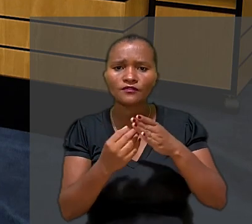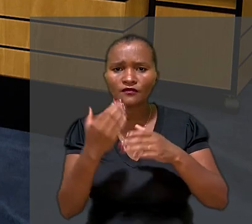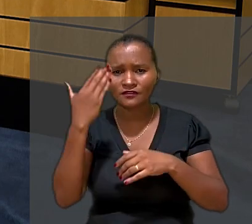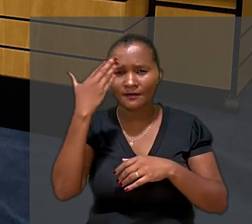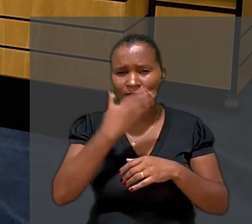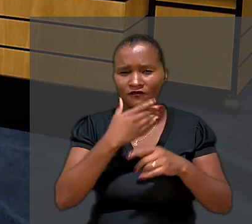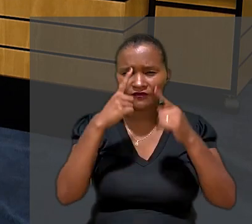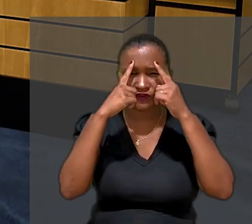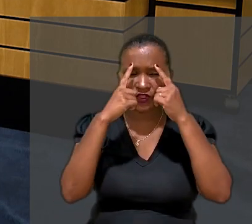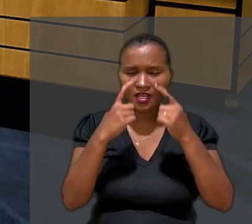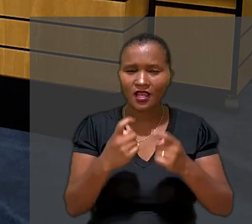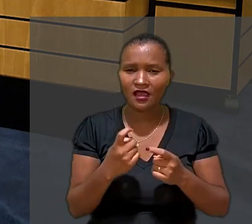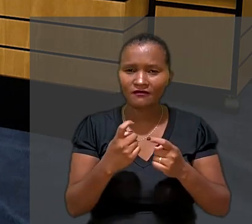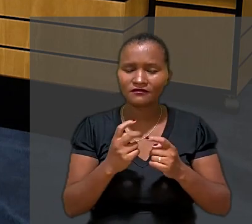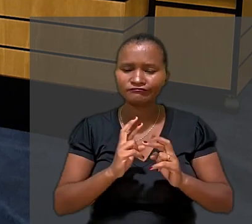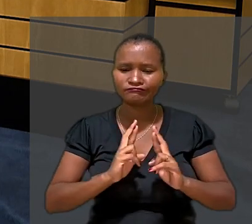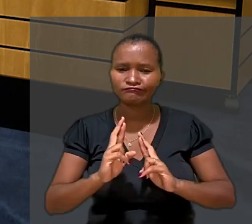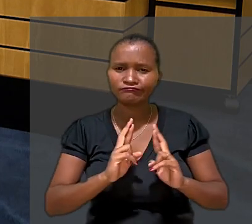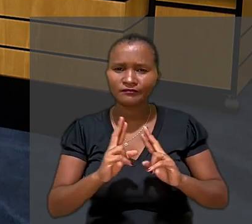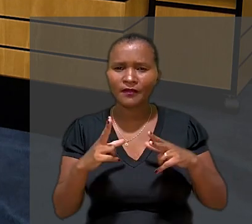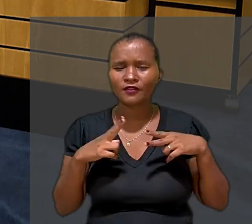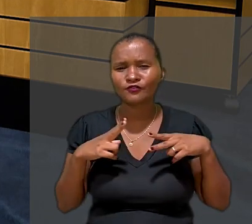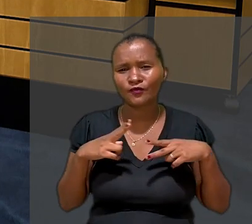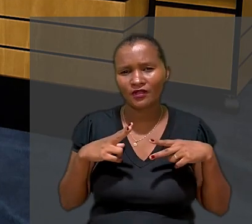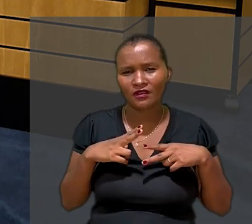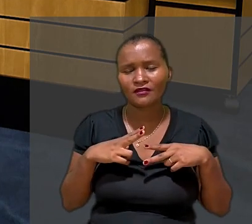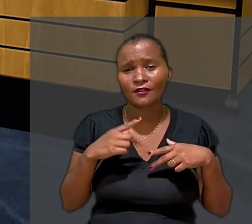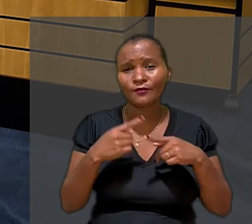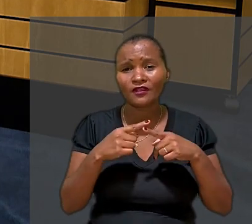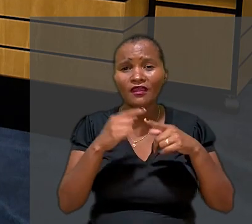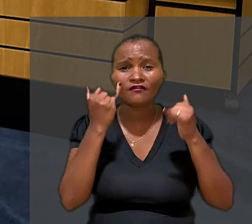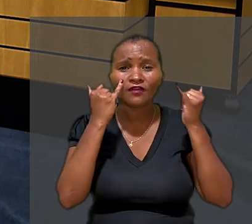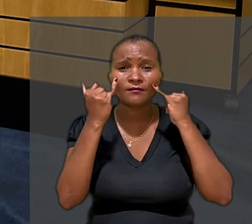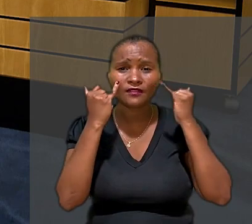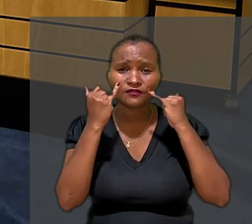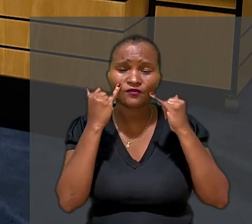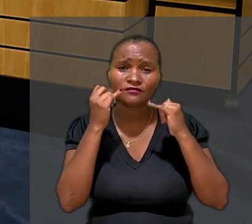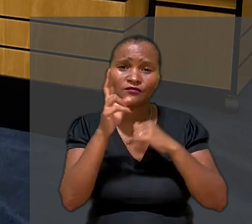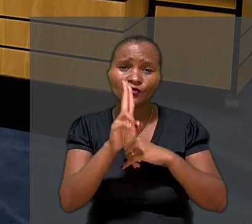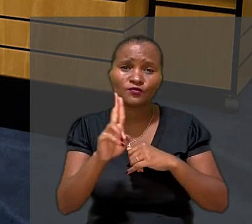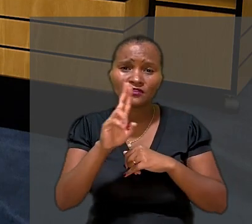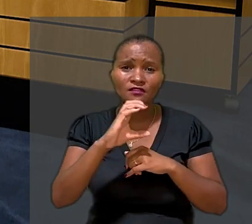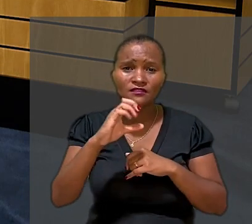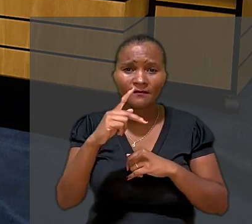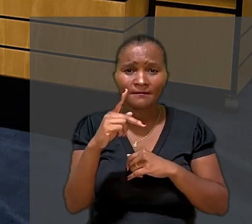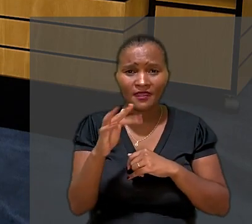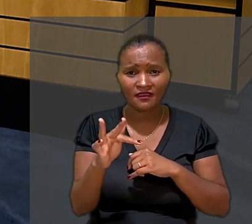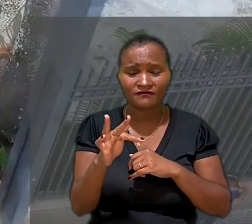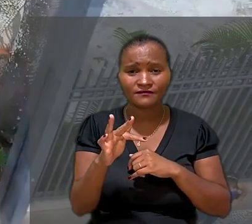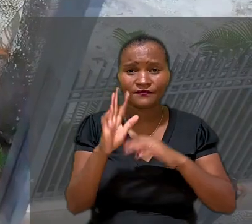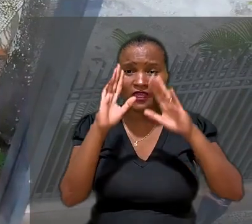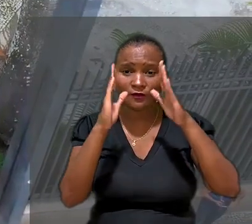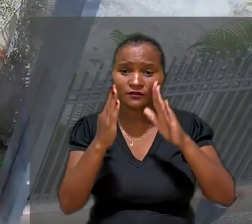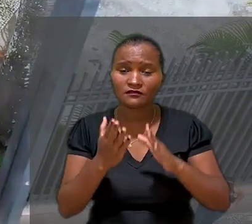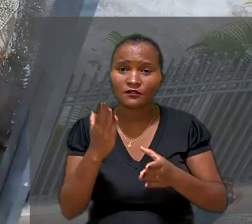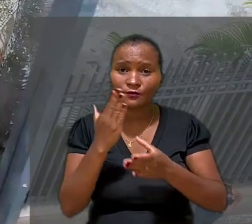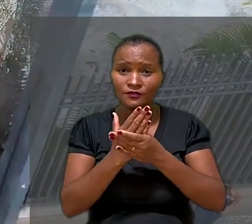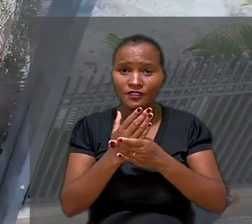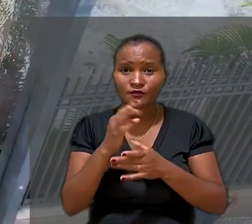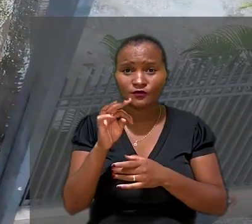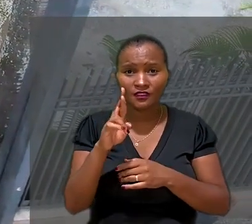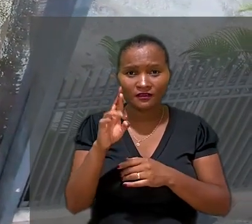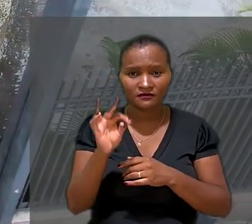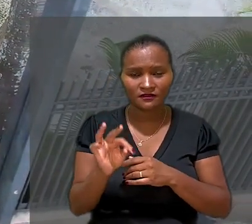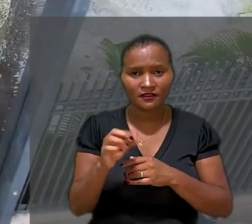a produção da prova violava a intimidade e a privacidade, porque os dados eram obtidos por meio do CPF. Ao analisar o